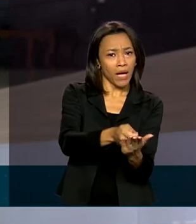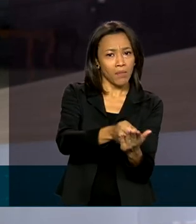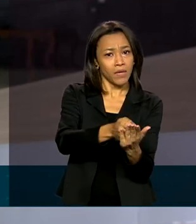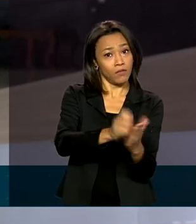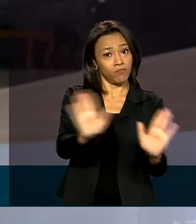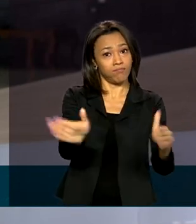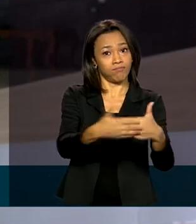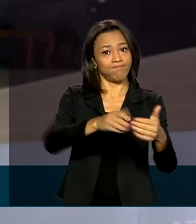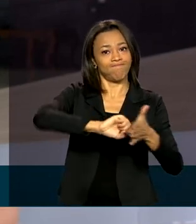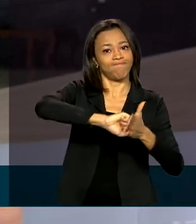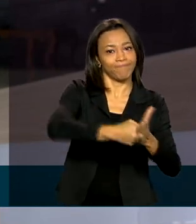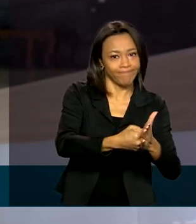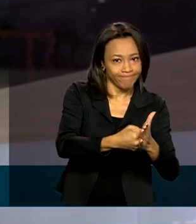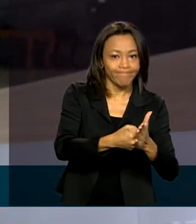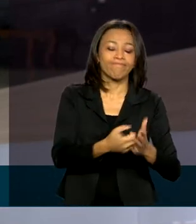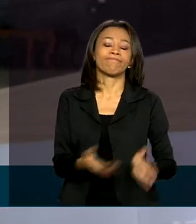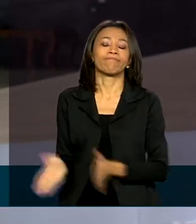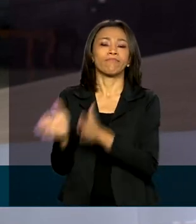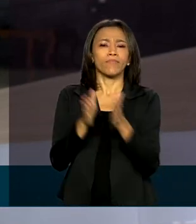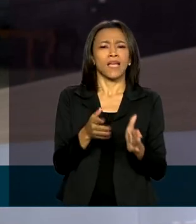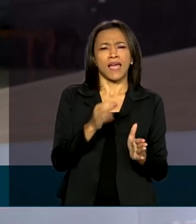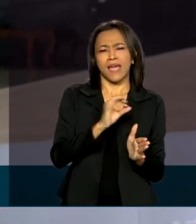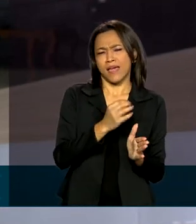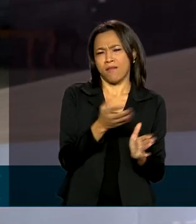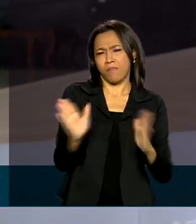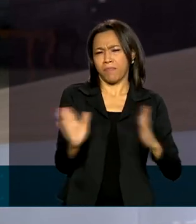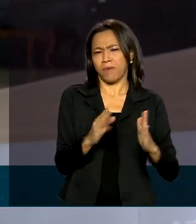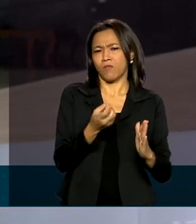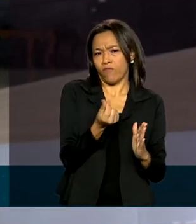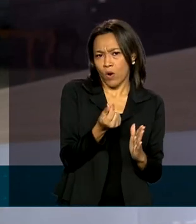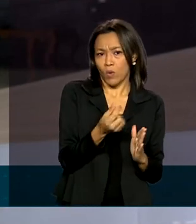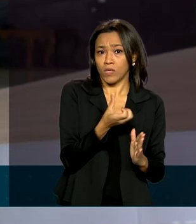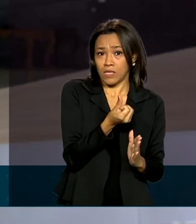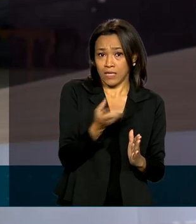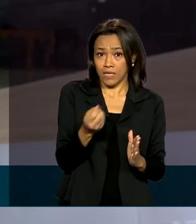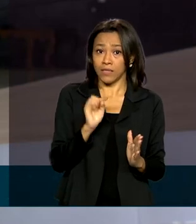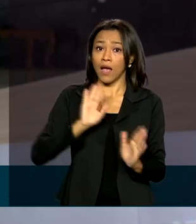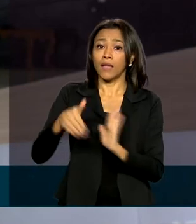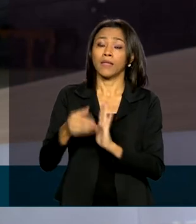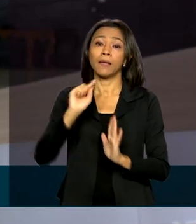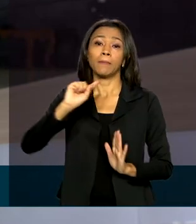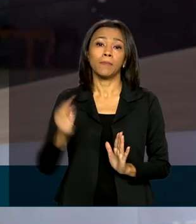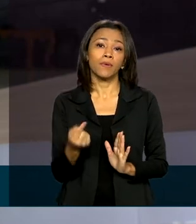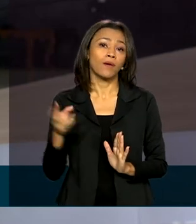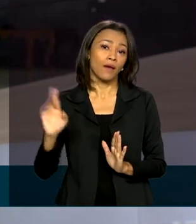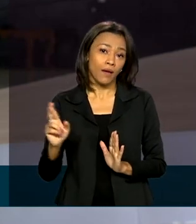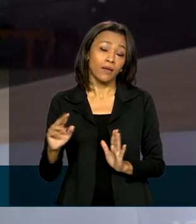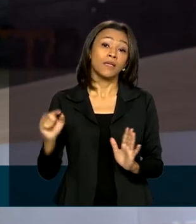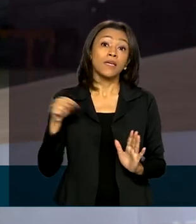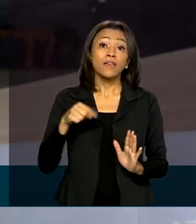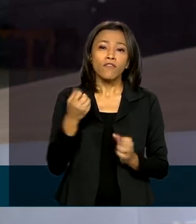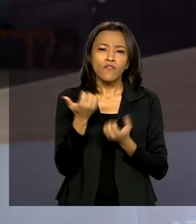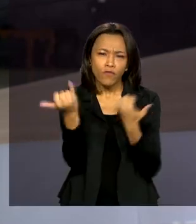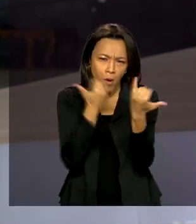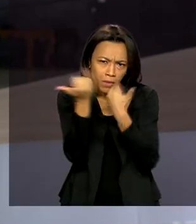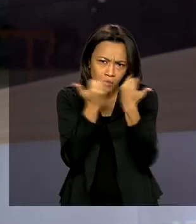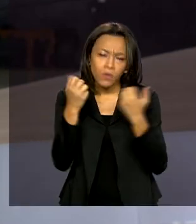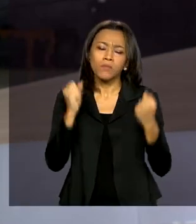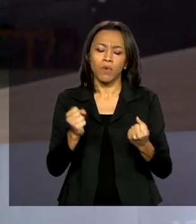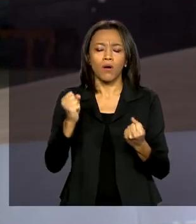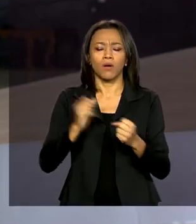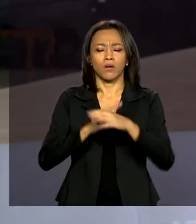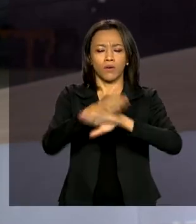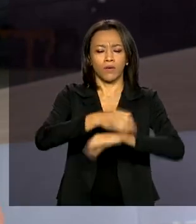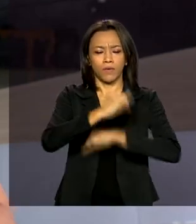valores são os mesmos a gente sempre fala aqui entre 600 e 1200 reais e as informações para quem quiser estão no site auxílio